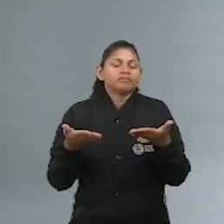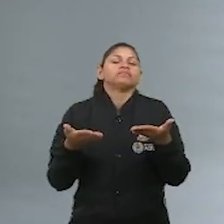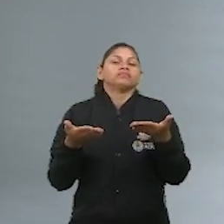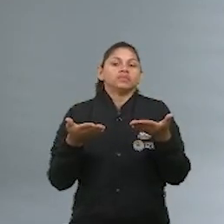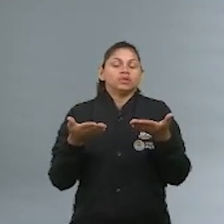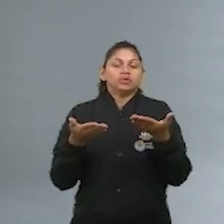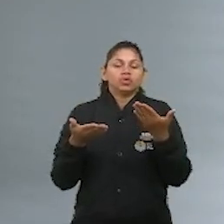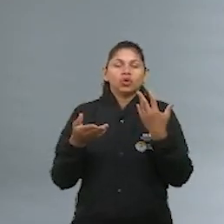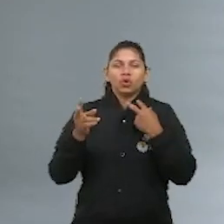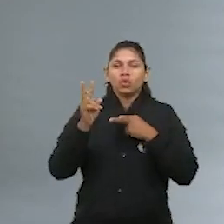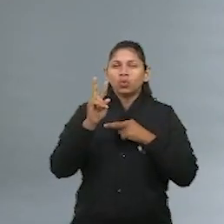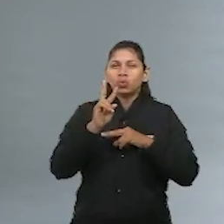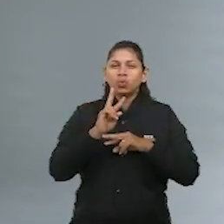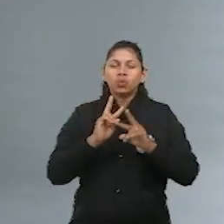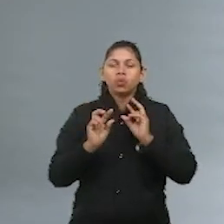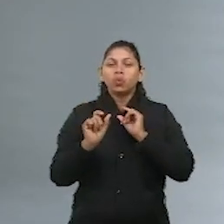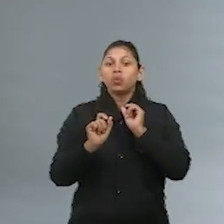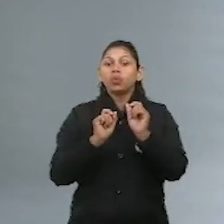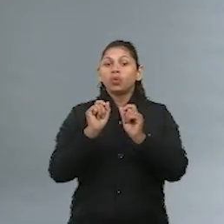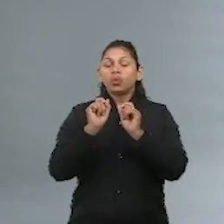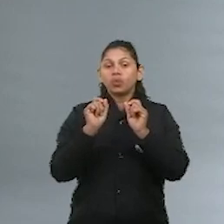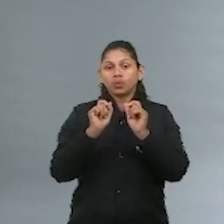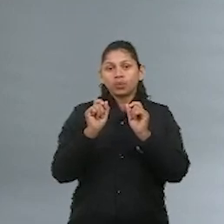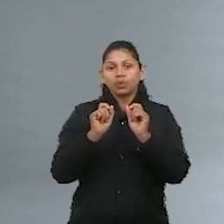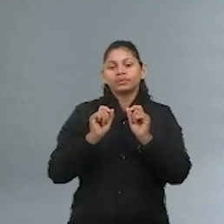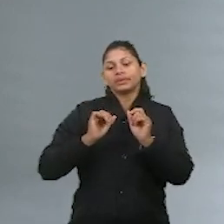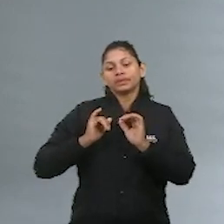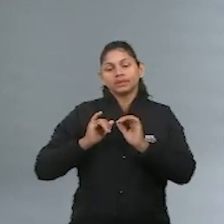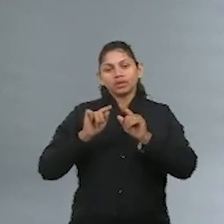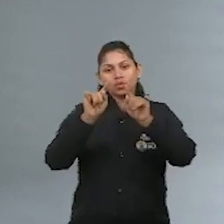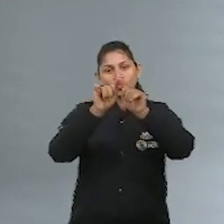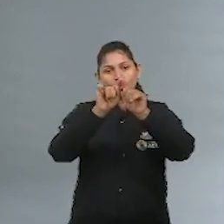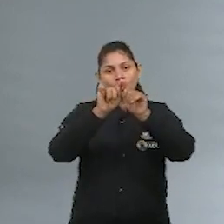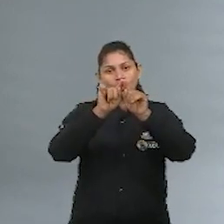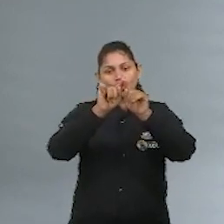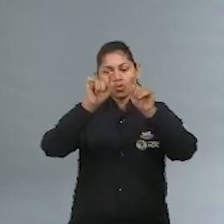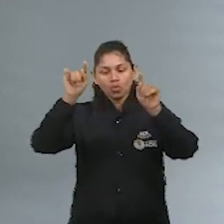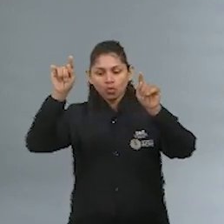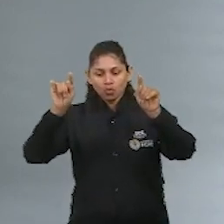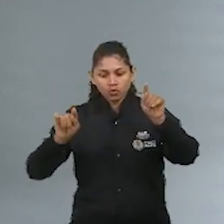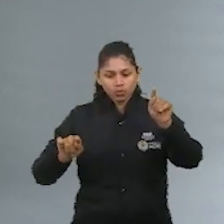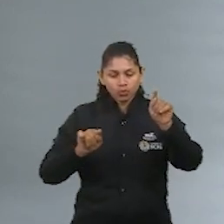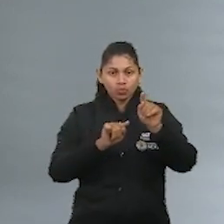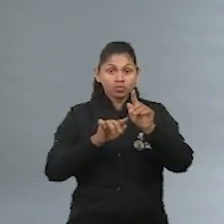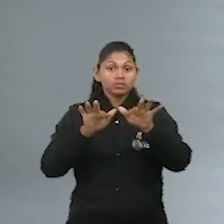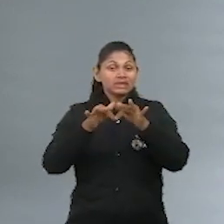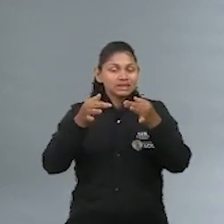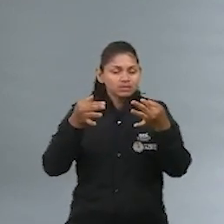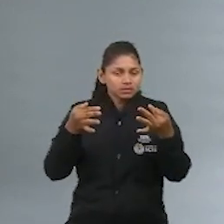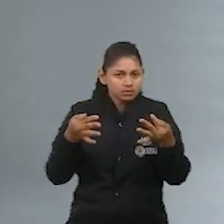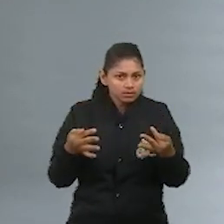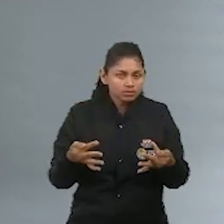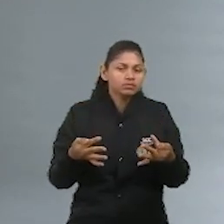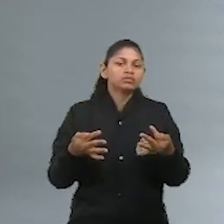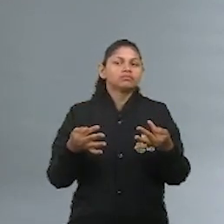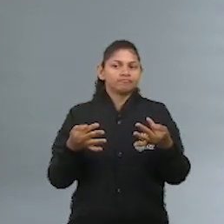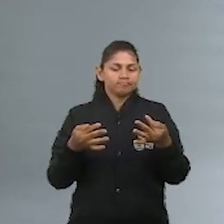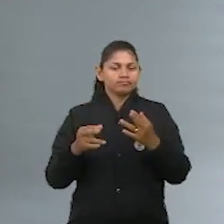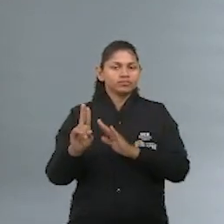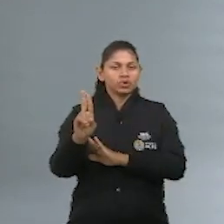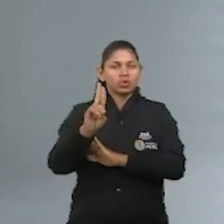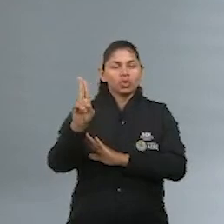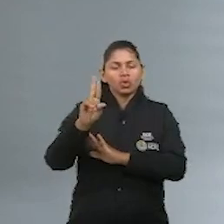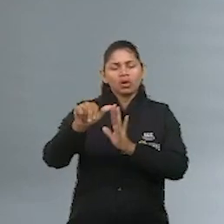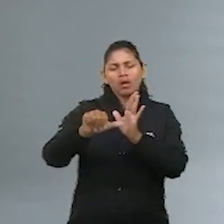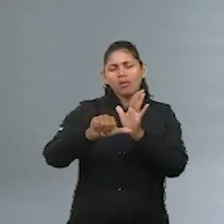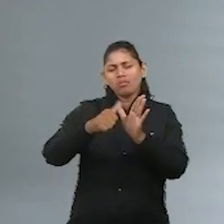digo circuito simples é que eu tenho ali uma fonte, um resistor ligado ao fio condutor, né? Que a gente viu desde as primeiras